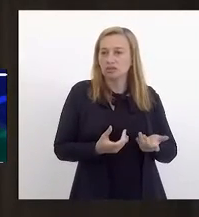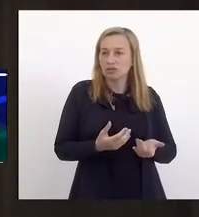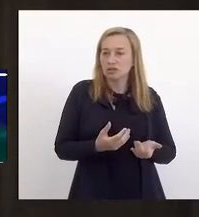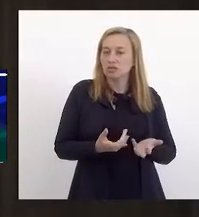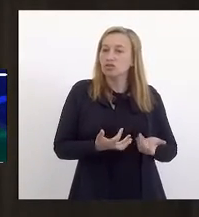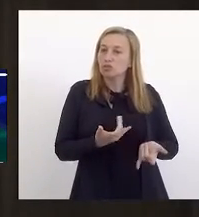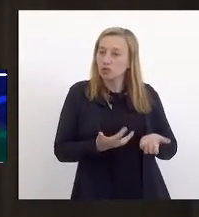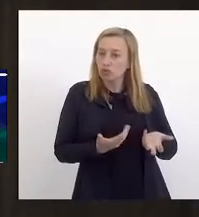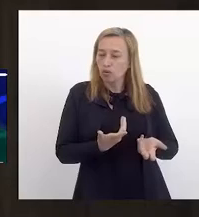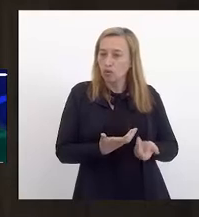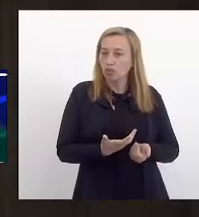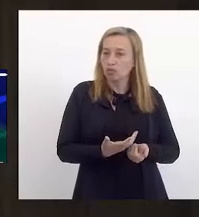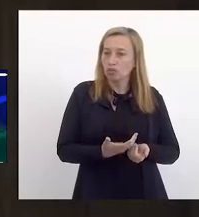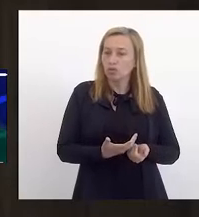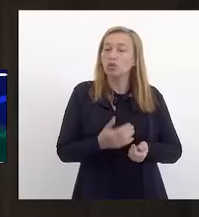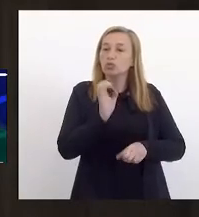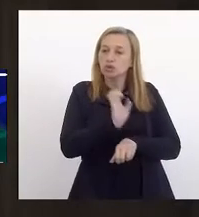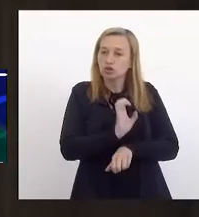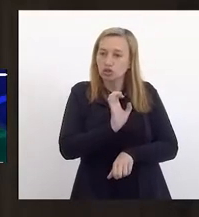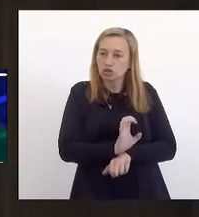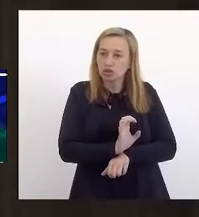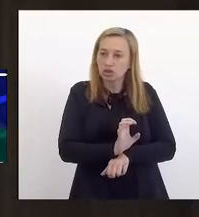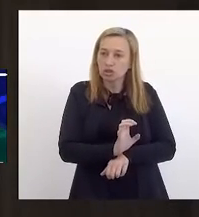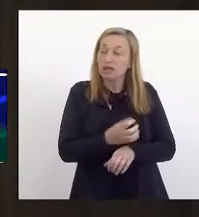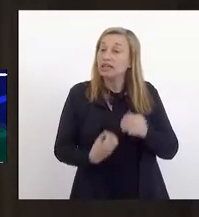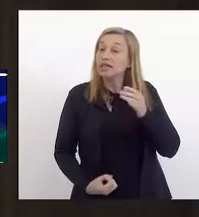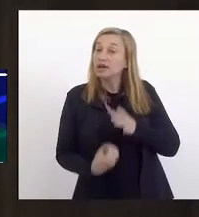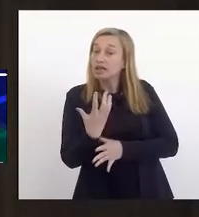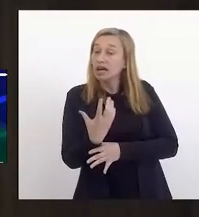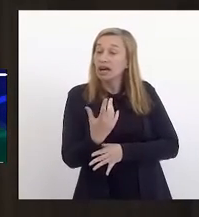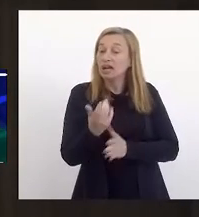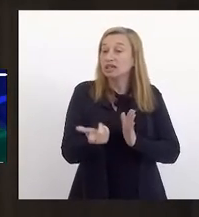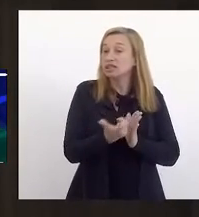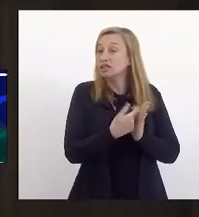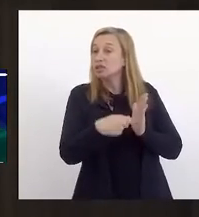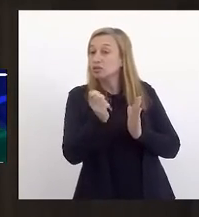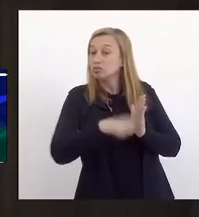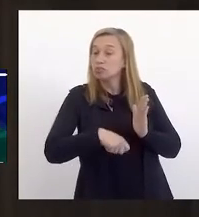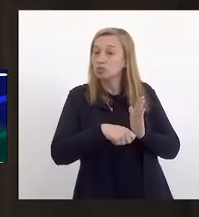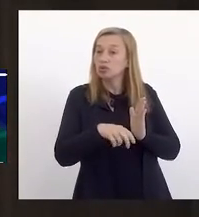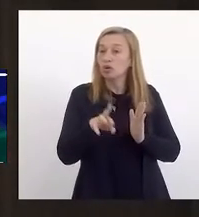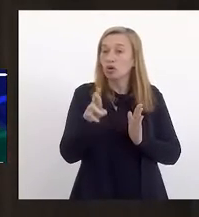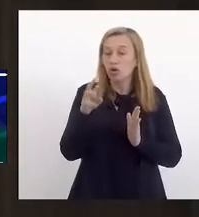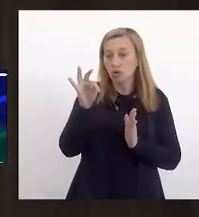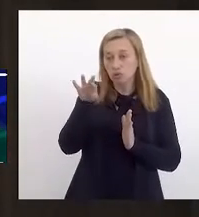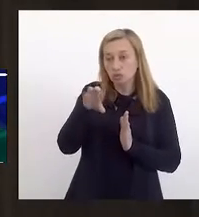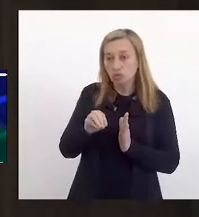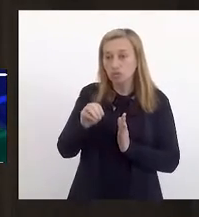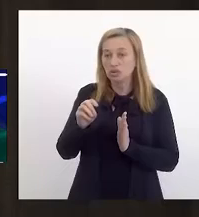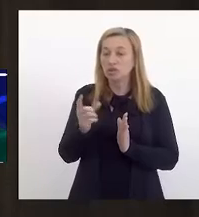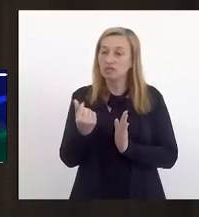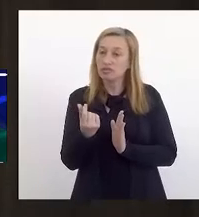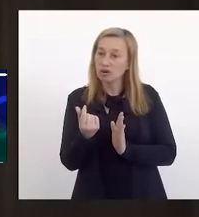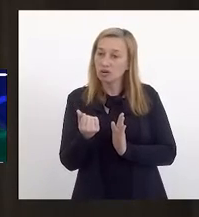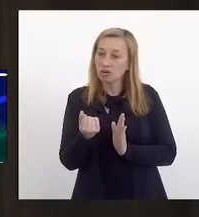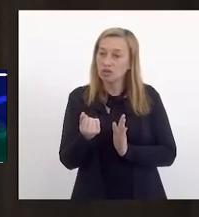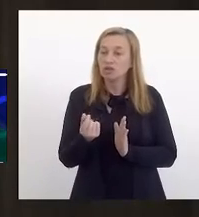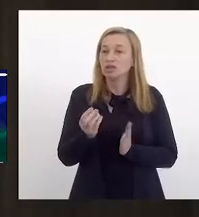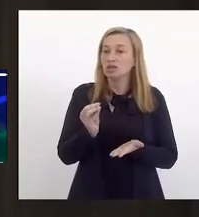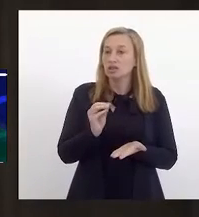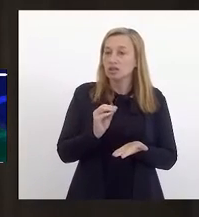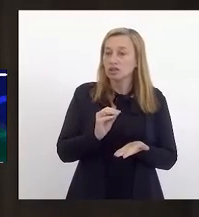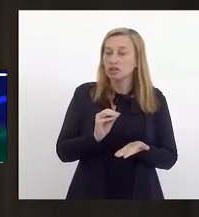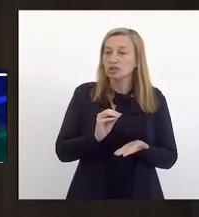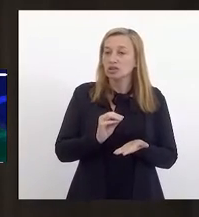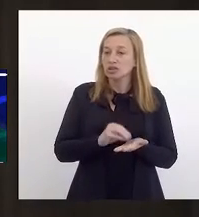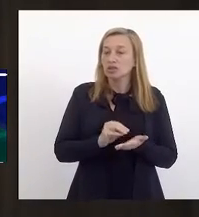relativo a incêndio, o Estado crie tributo sob o rótulo de taxa, uma vez que, ausente exercício